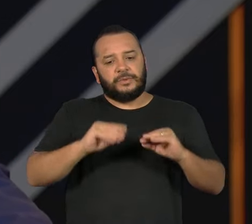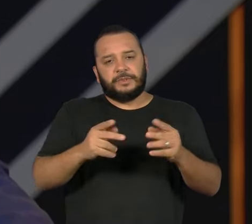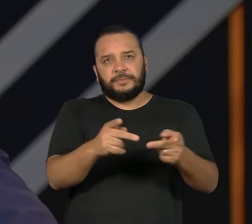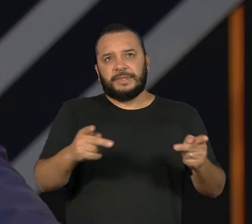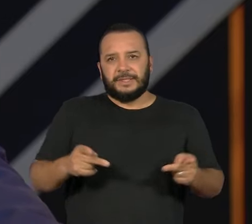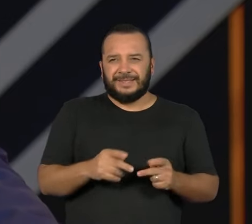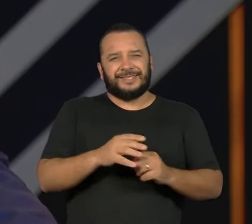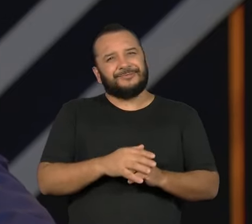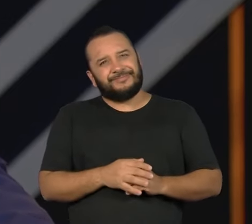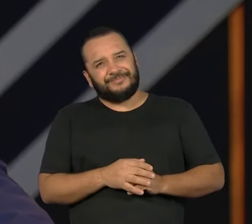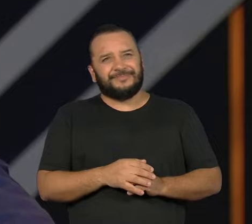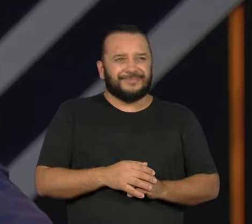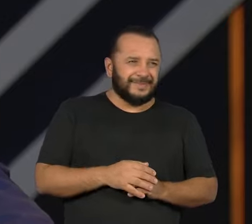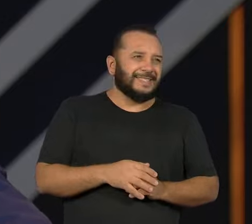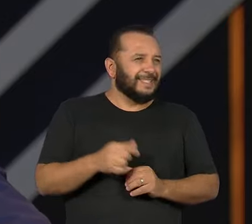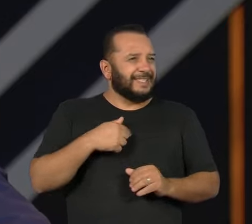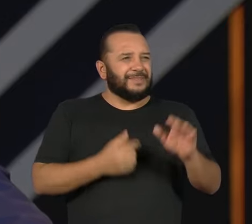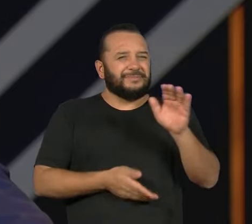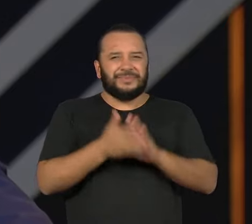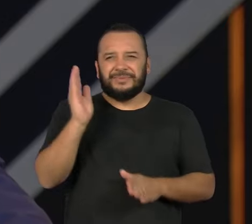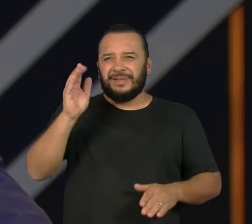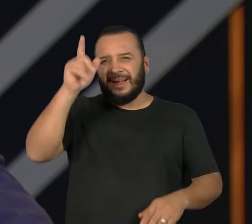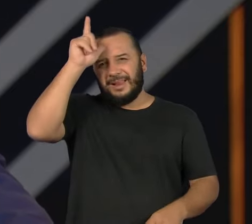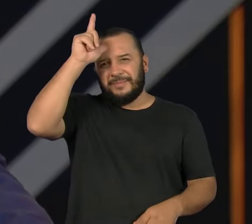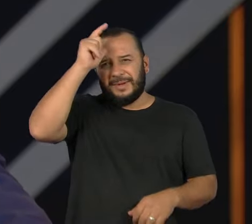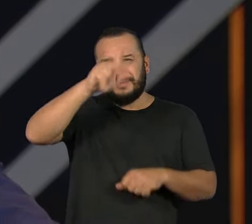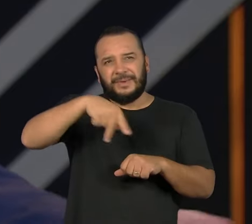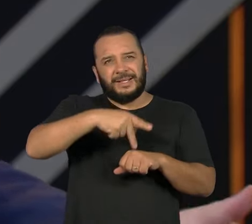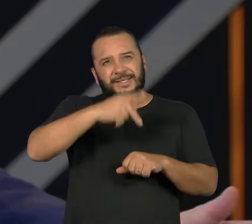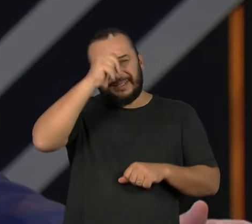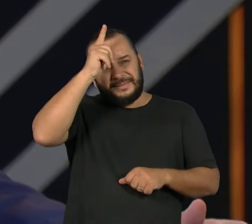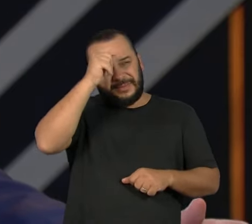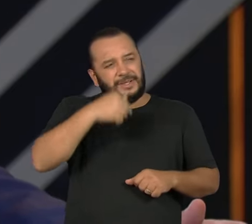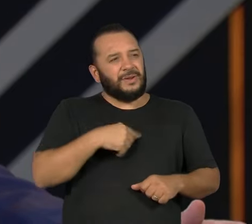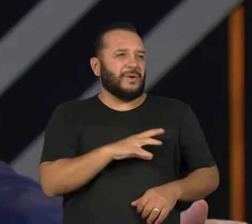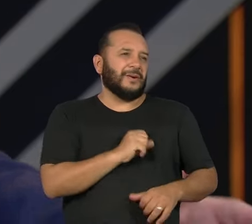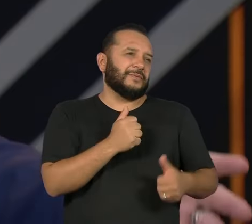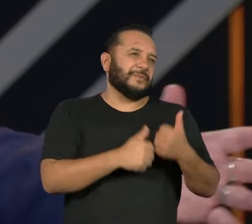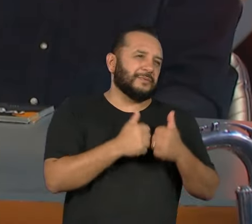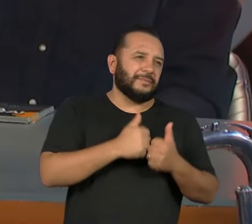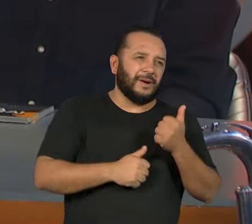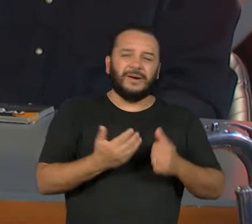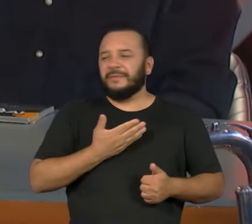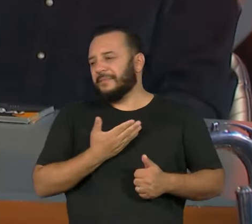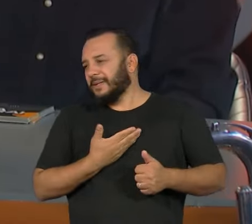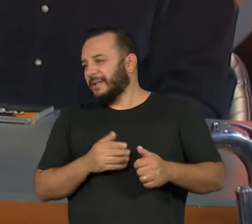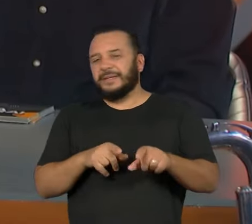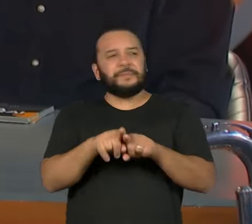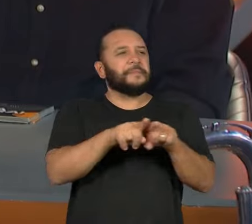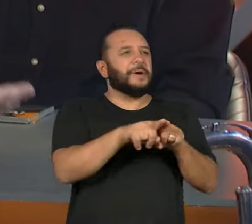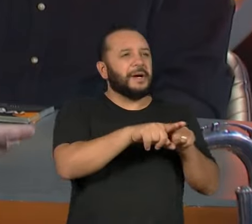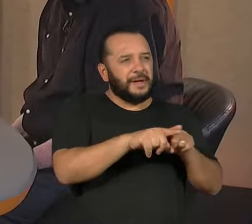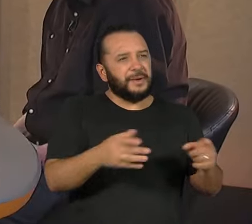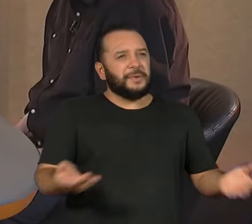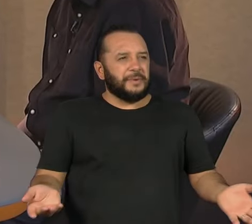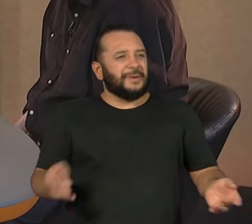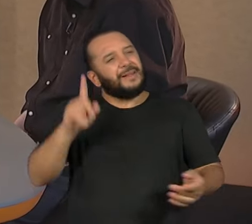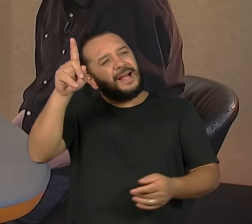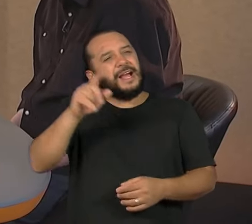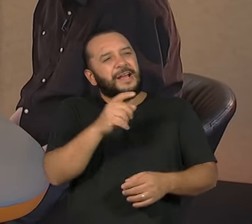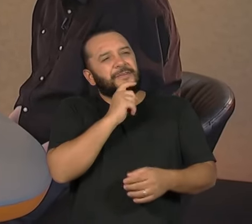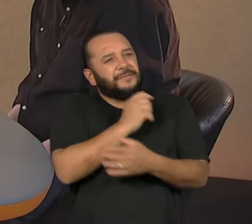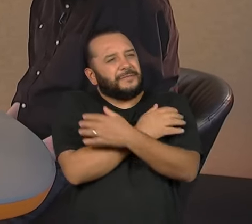mãe, sério mesmo, vou para a Alemanha, pô, eu jogo bola, eu gosto dos meus amigos, meus irmãos, minha família, tudo aqui. Lá é frio. Frio, pô, não